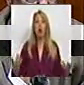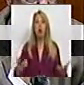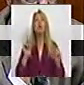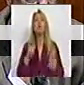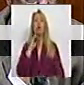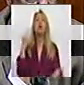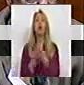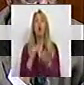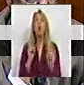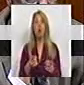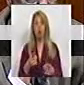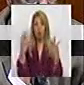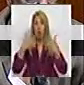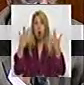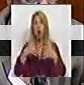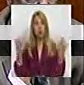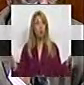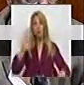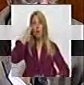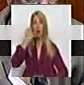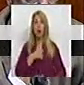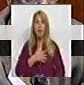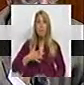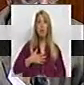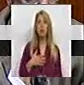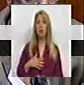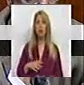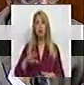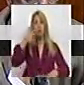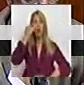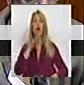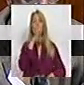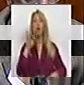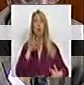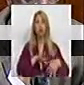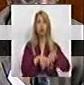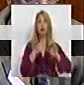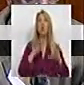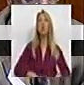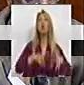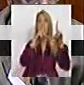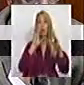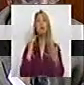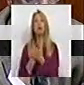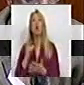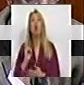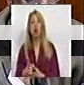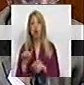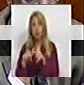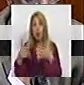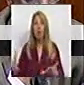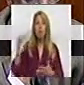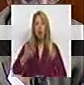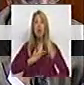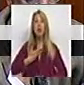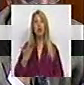arruinou empresas, arruinou famílias, destruiu o crescimento e o que nos conduziu é termos hoje mais